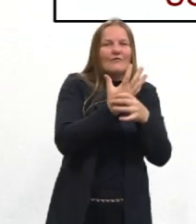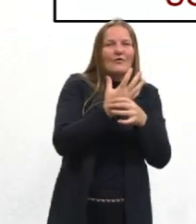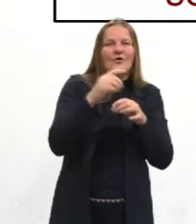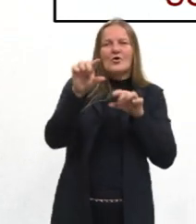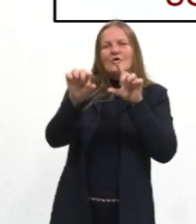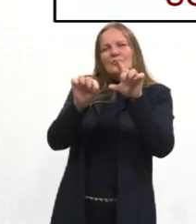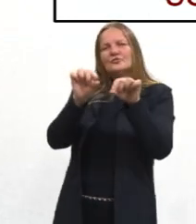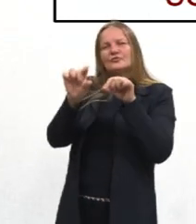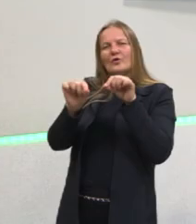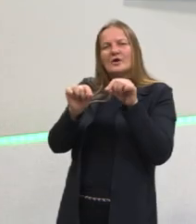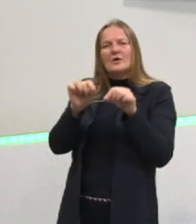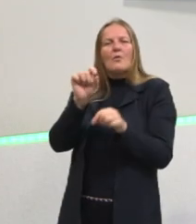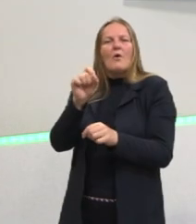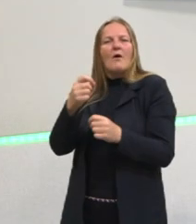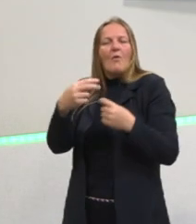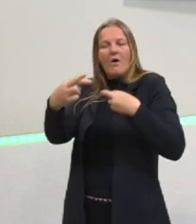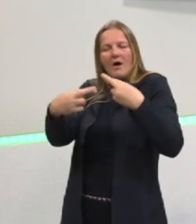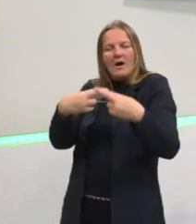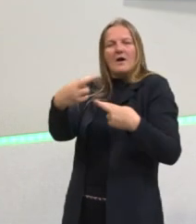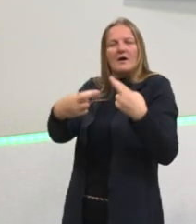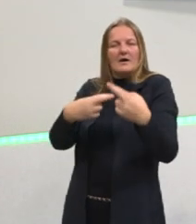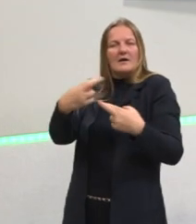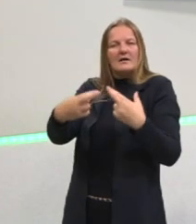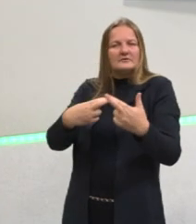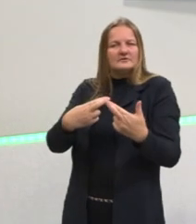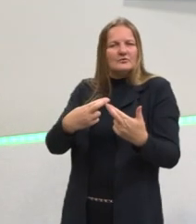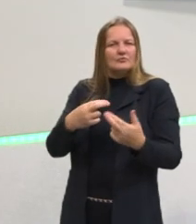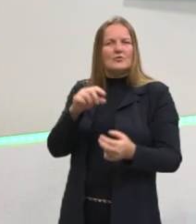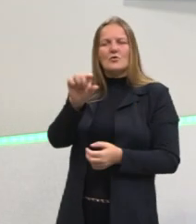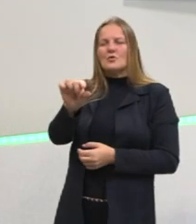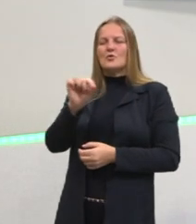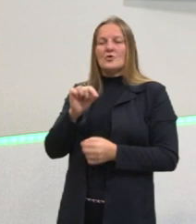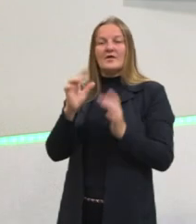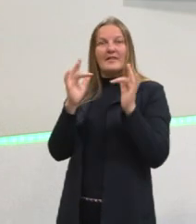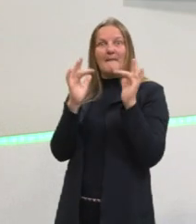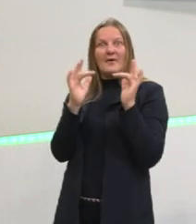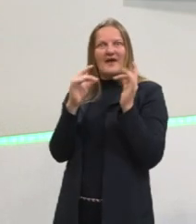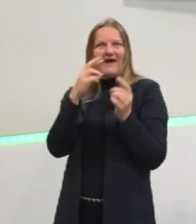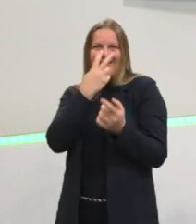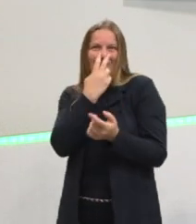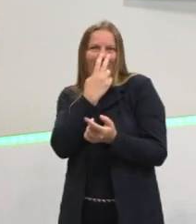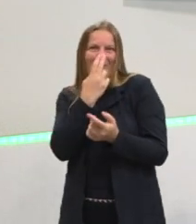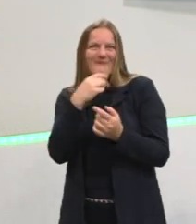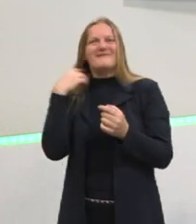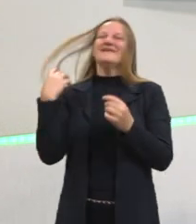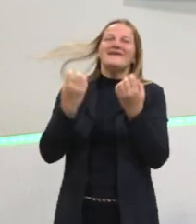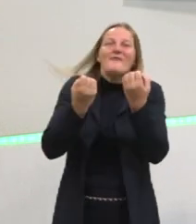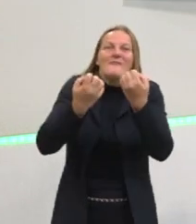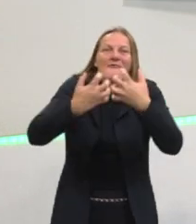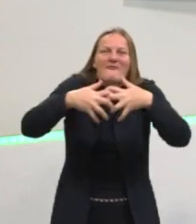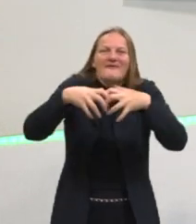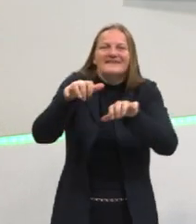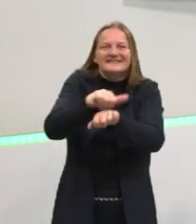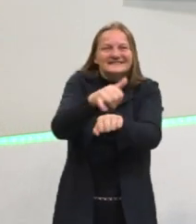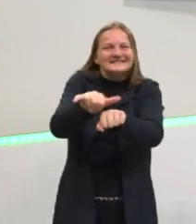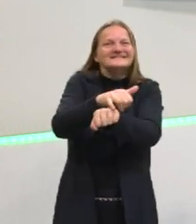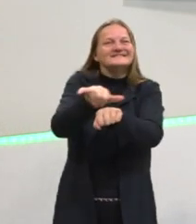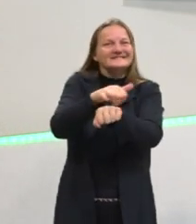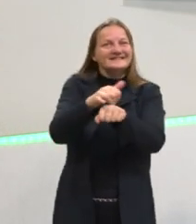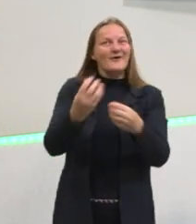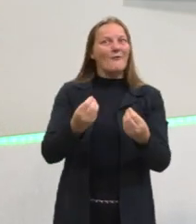escolha Olha só timett com as plantas tá então elas têm mecanismo de escolha